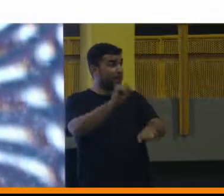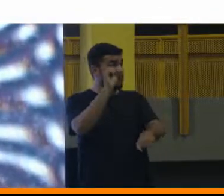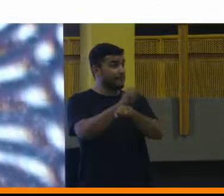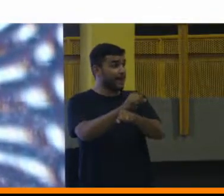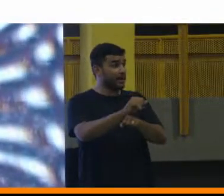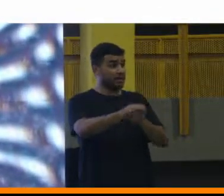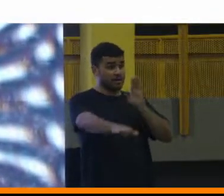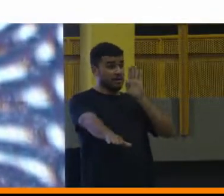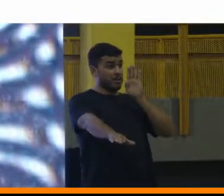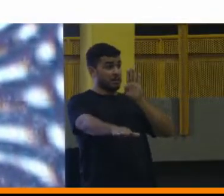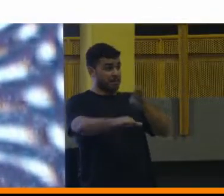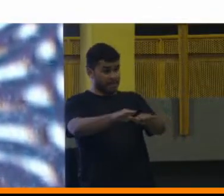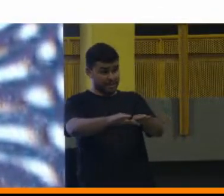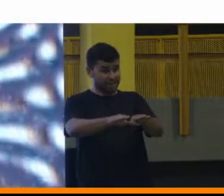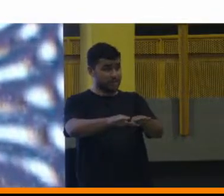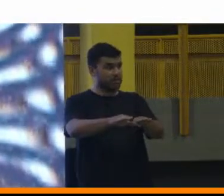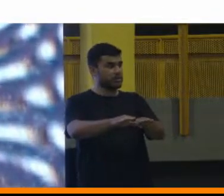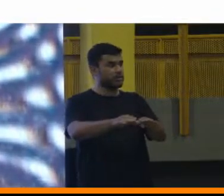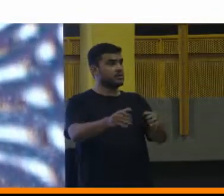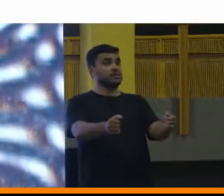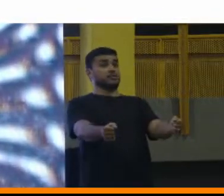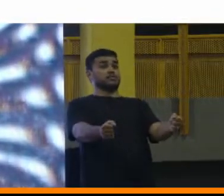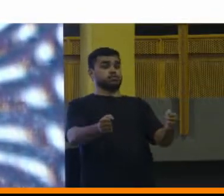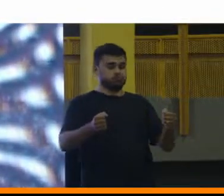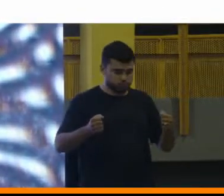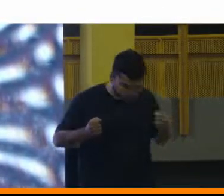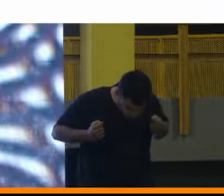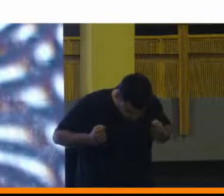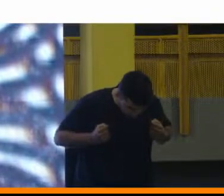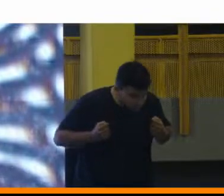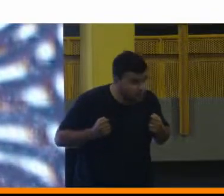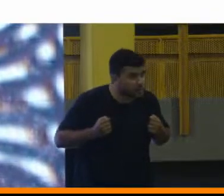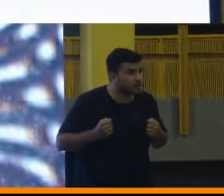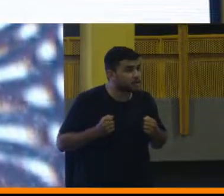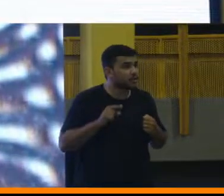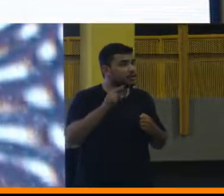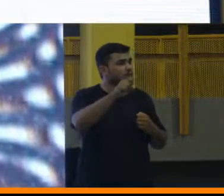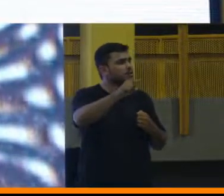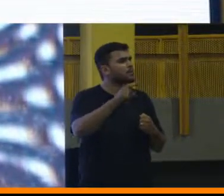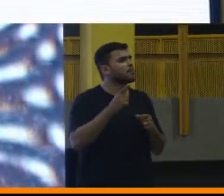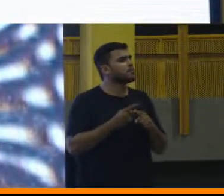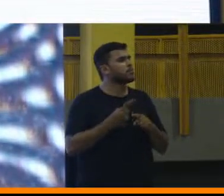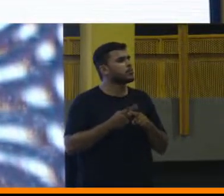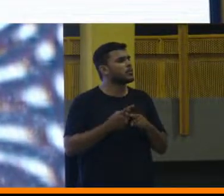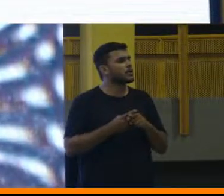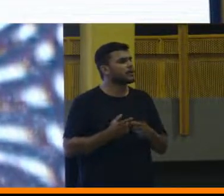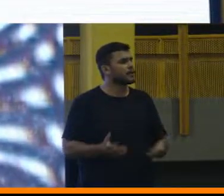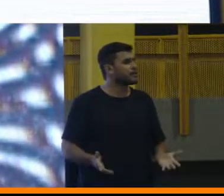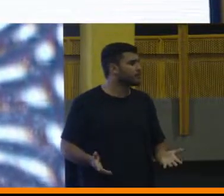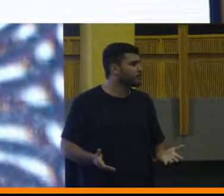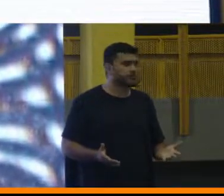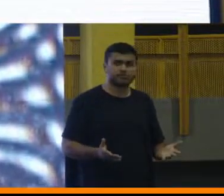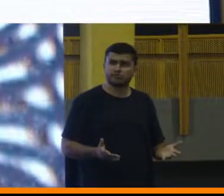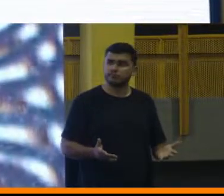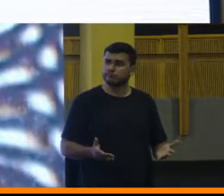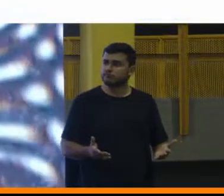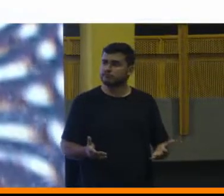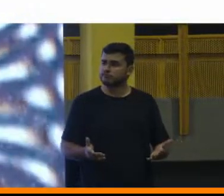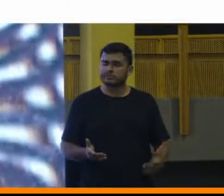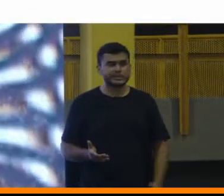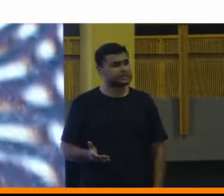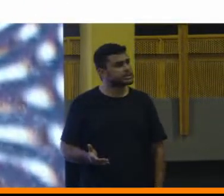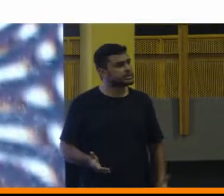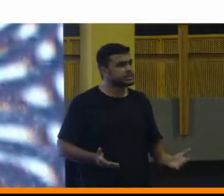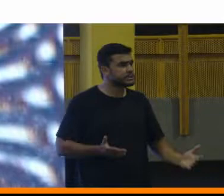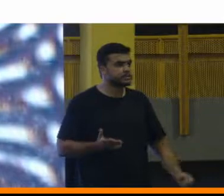trás, para diminuir a velocidade, você se sente jogado para onde? Para frente. E tá a